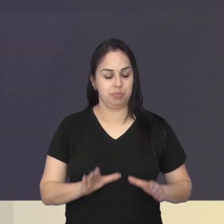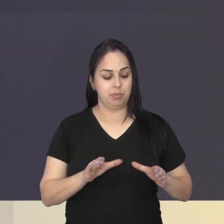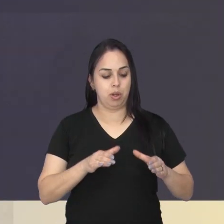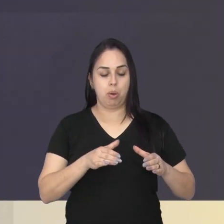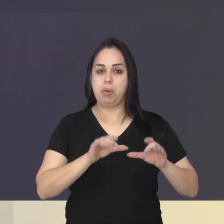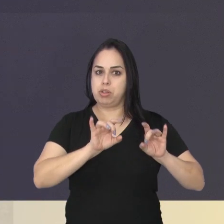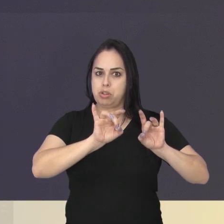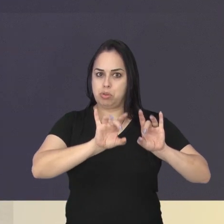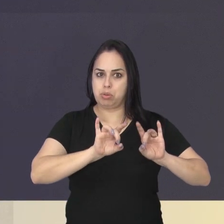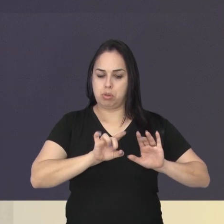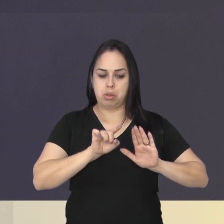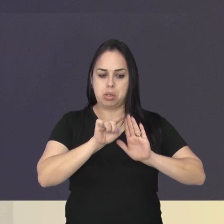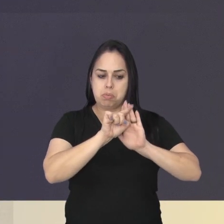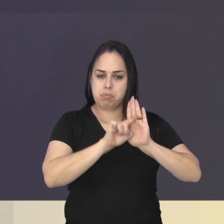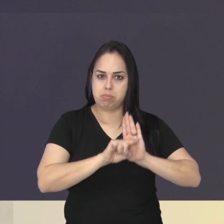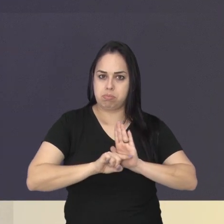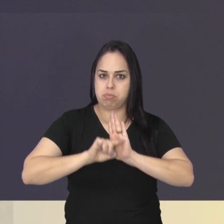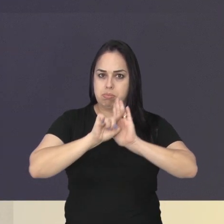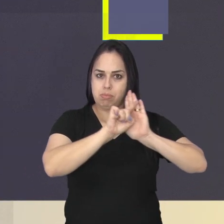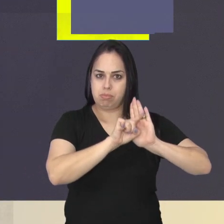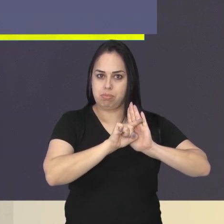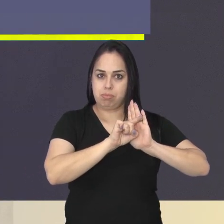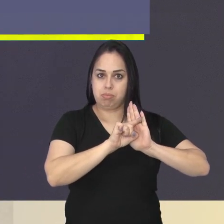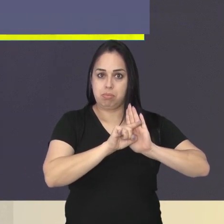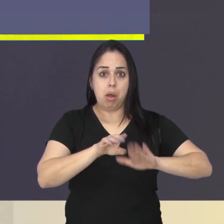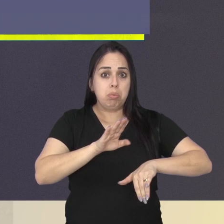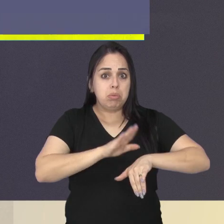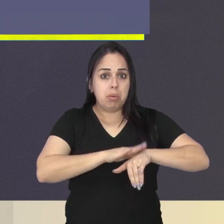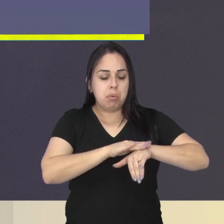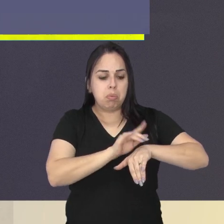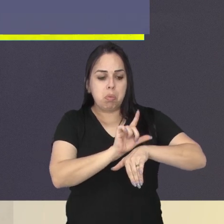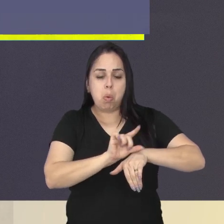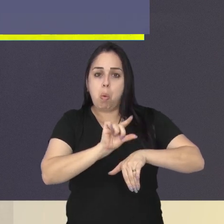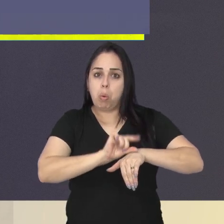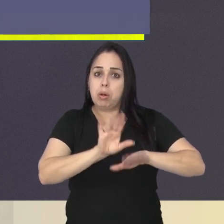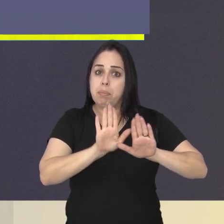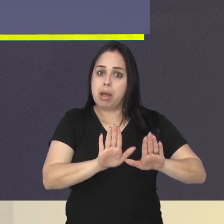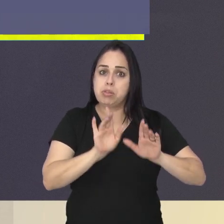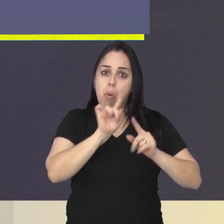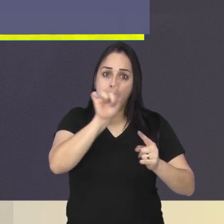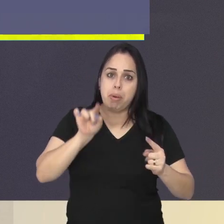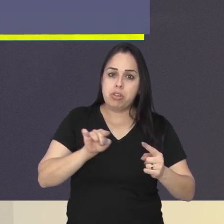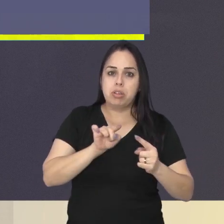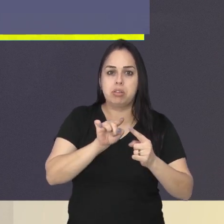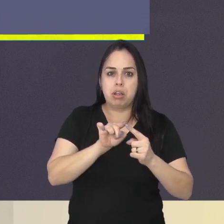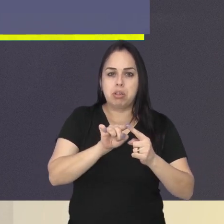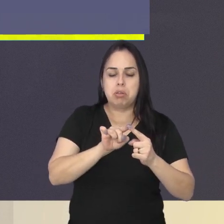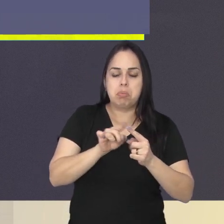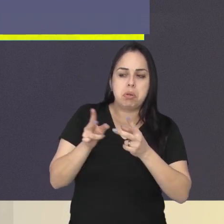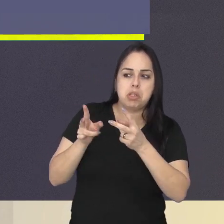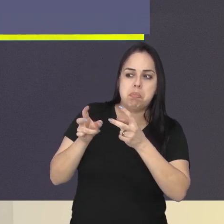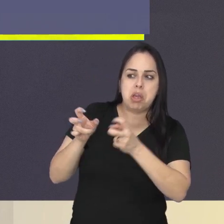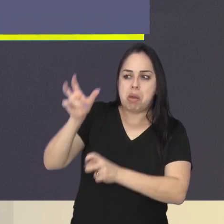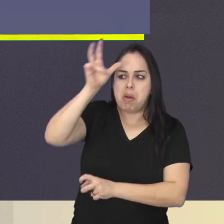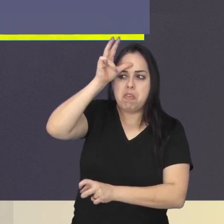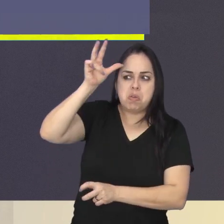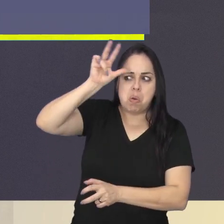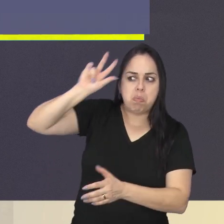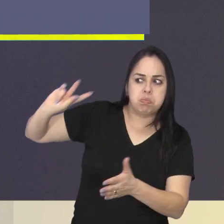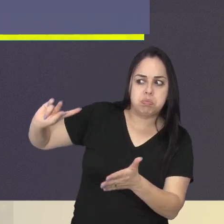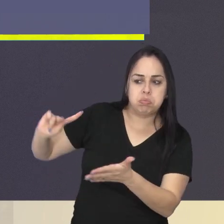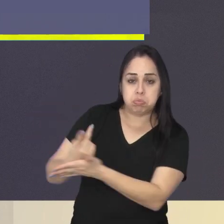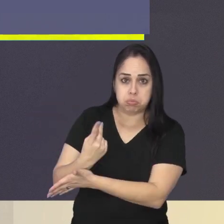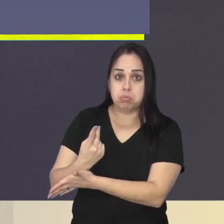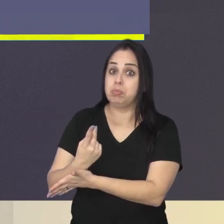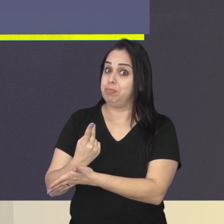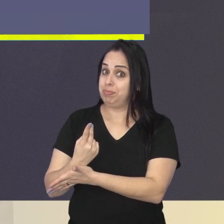A Comissão Especial de Inquérito é uma das comissões temporárias da Câmara e tem como objetivo examinar irregularidades ou fatos